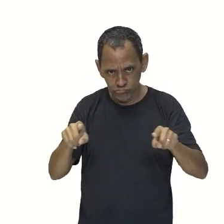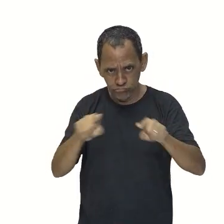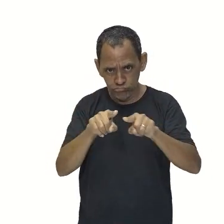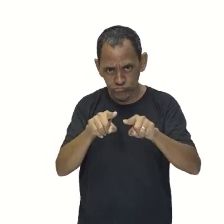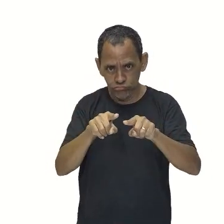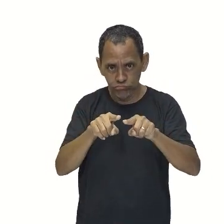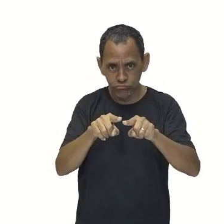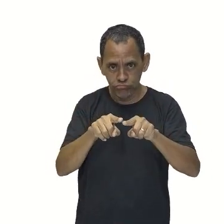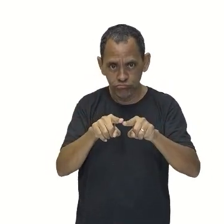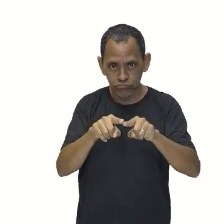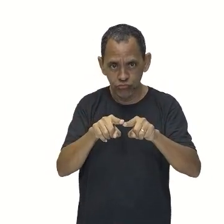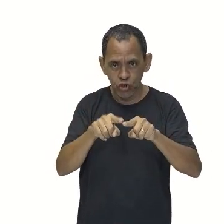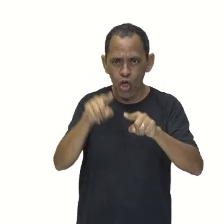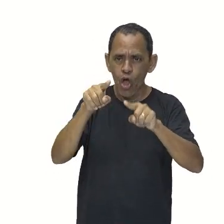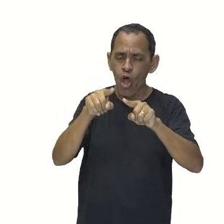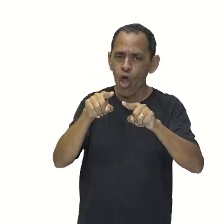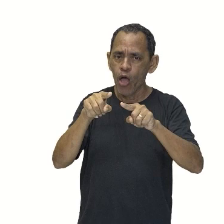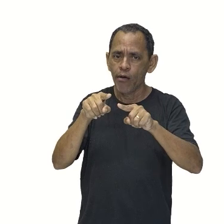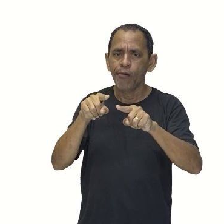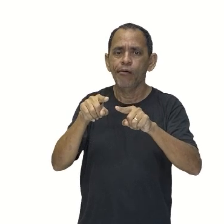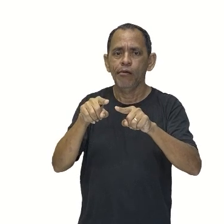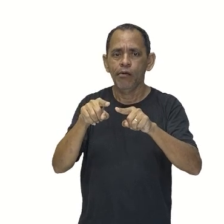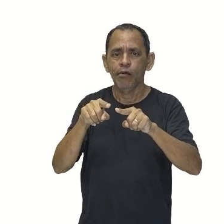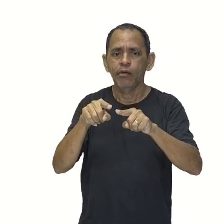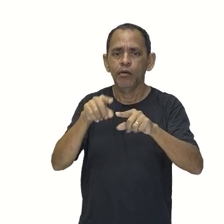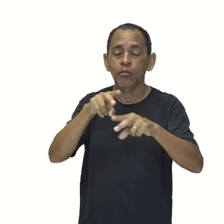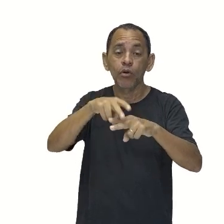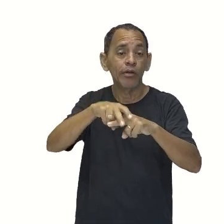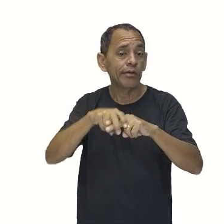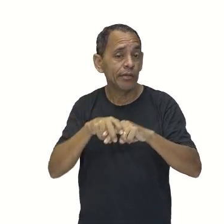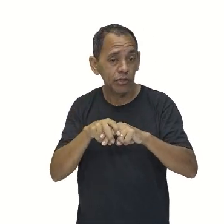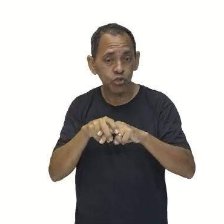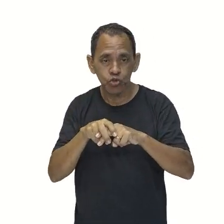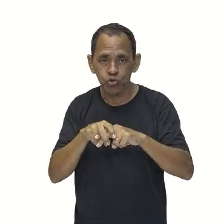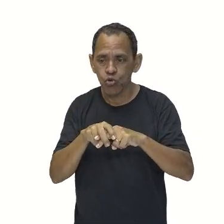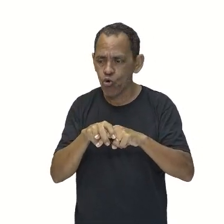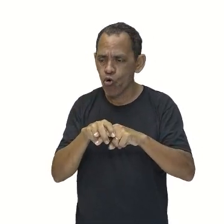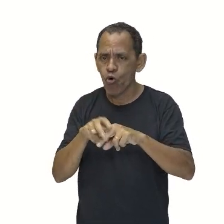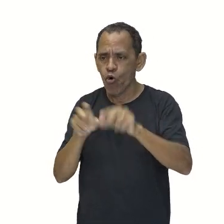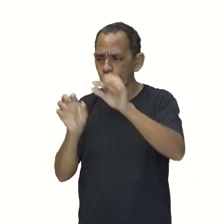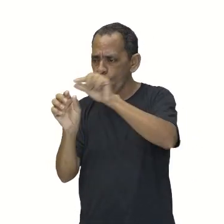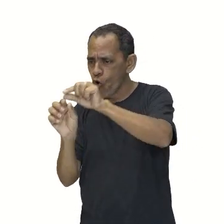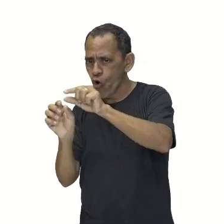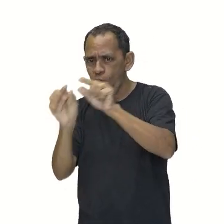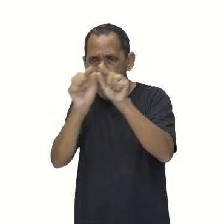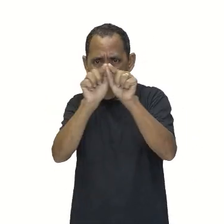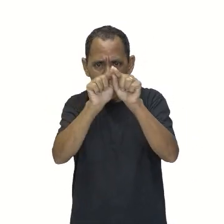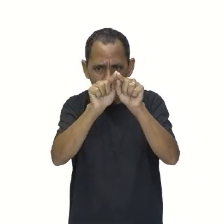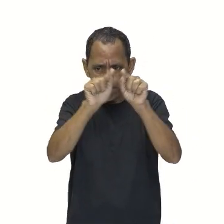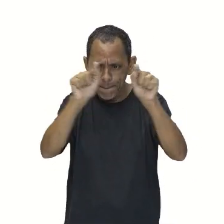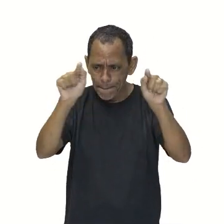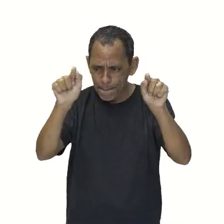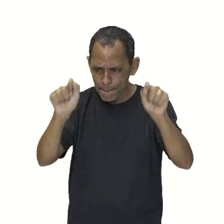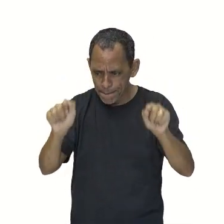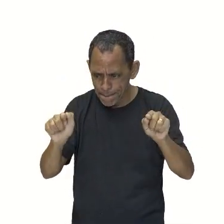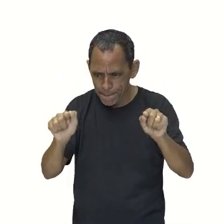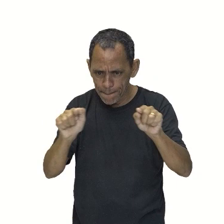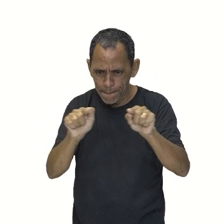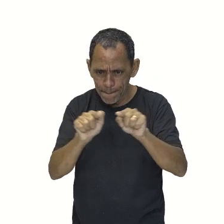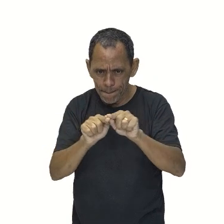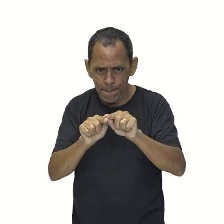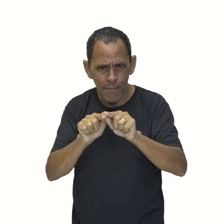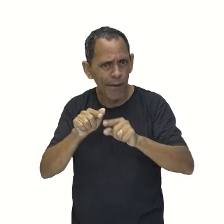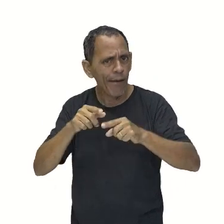quadrado, portanto, o quadrado, olha, se você conhece uma medida, digamos aqui, esse quadrado tem uma medida de